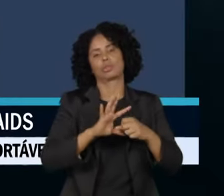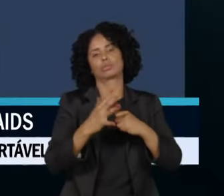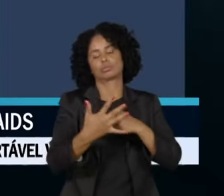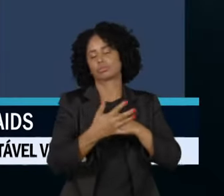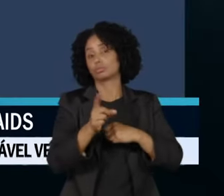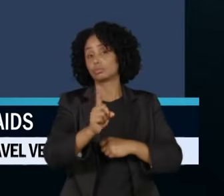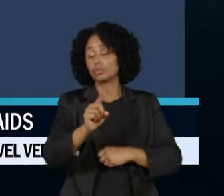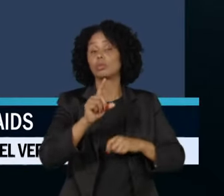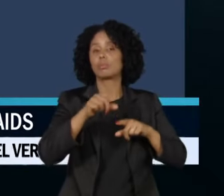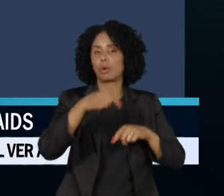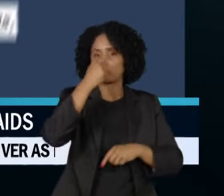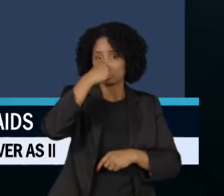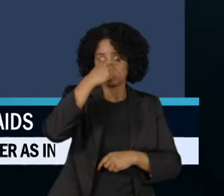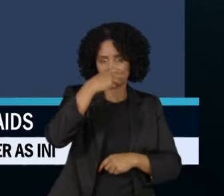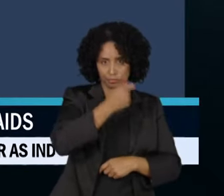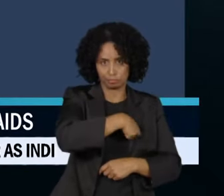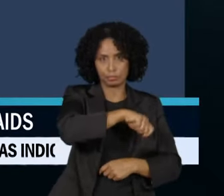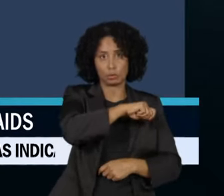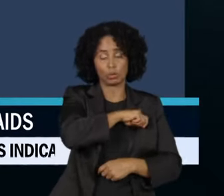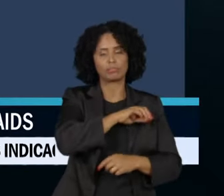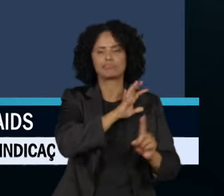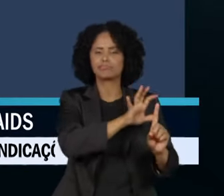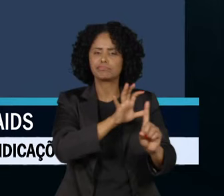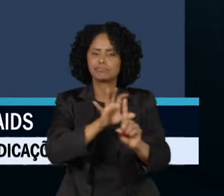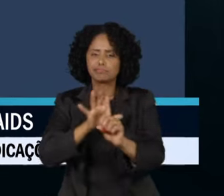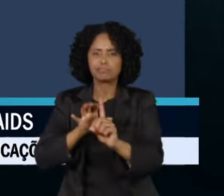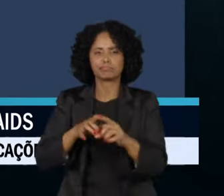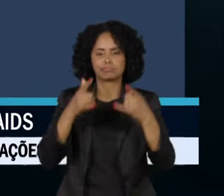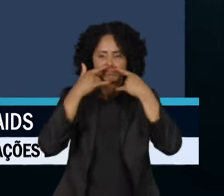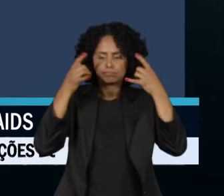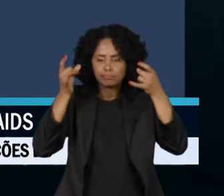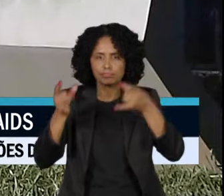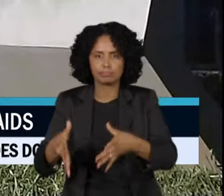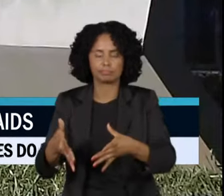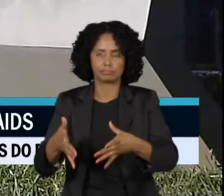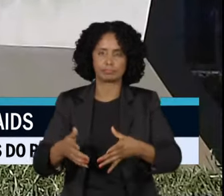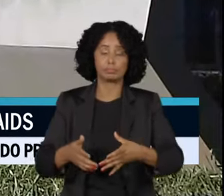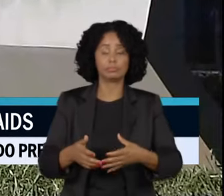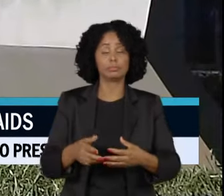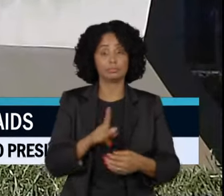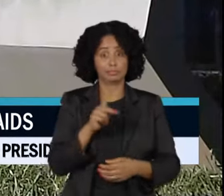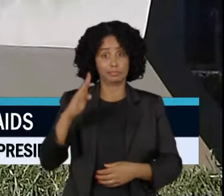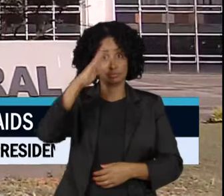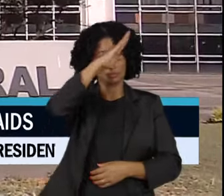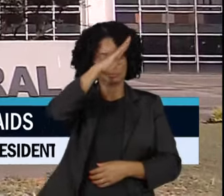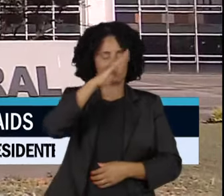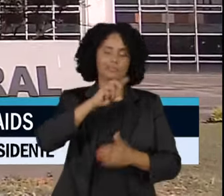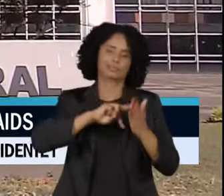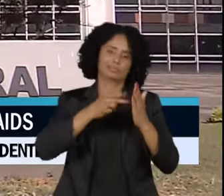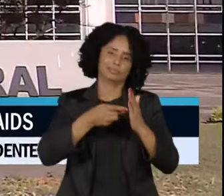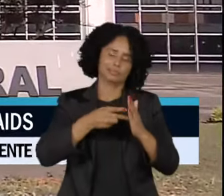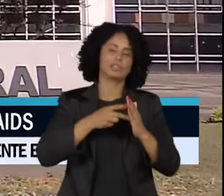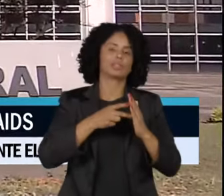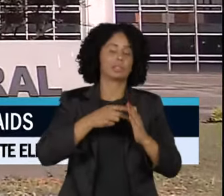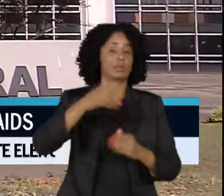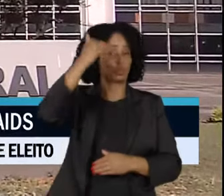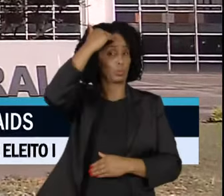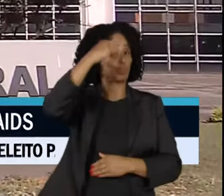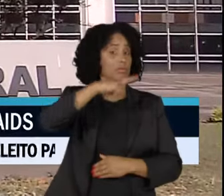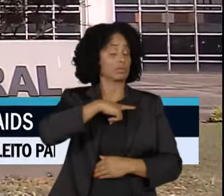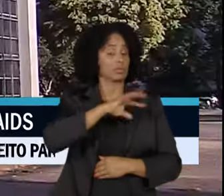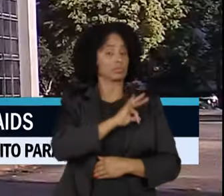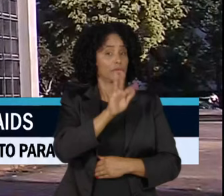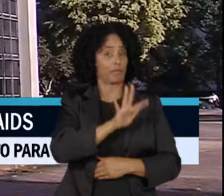do presidente incentivou a população a deixar de usar máscaras. Bolsonaro foi considerado culpado pela Polícia Federal